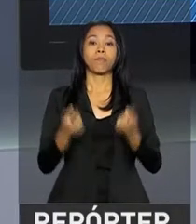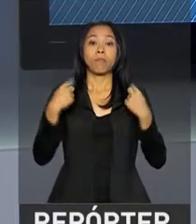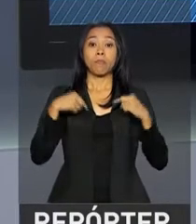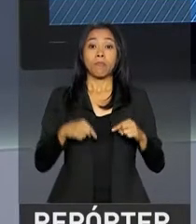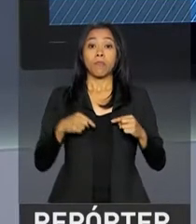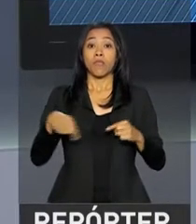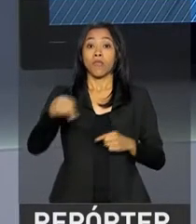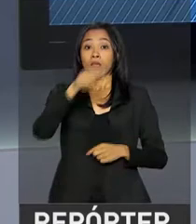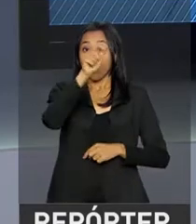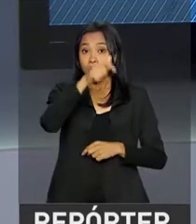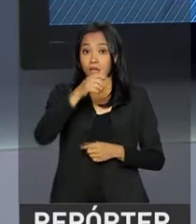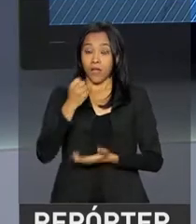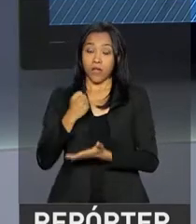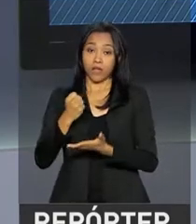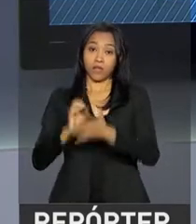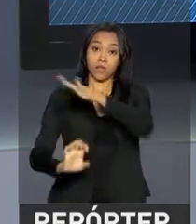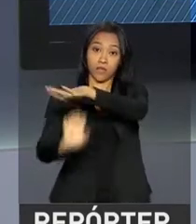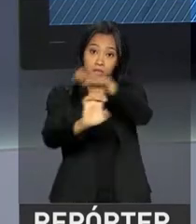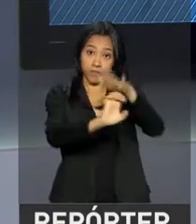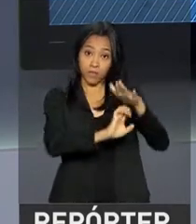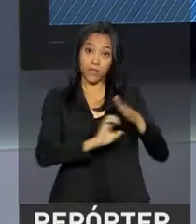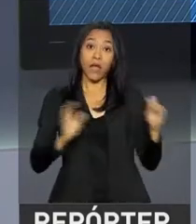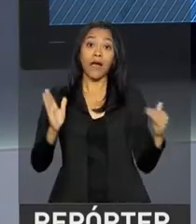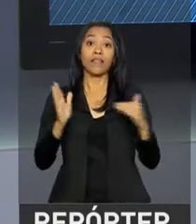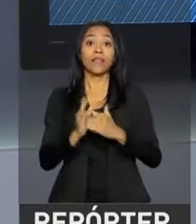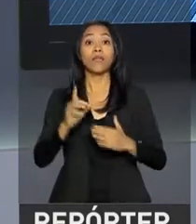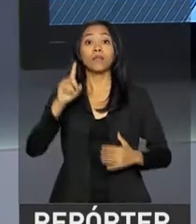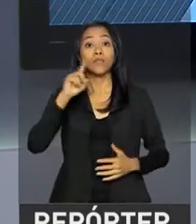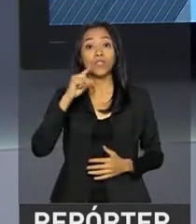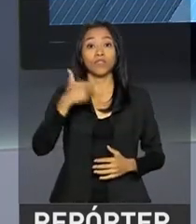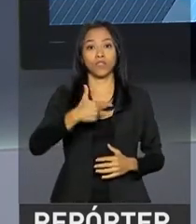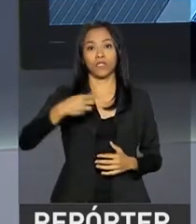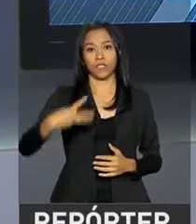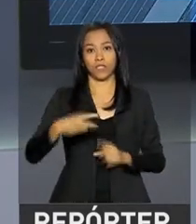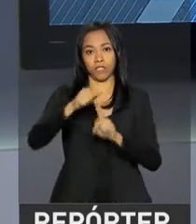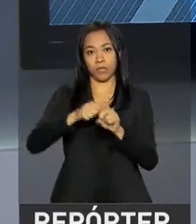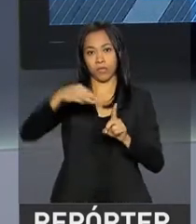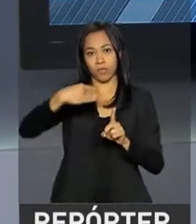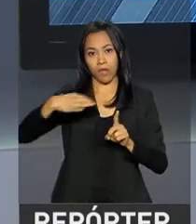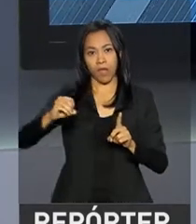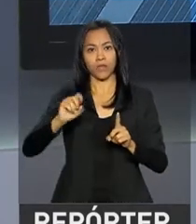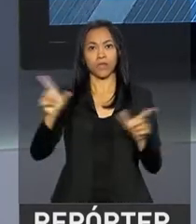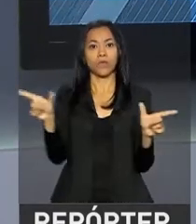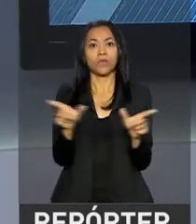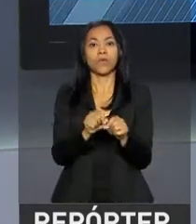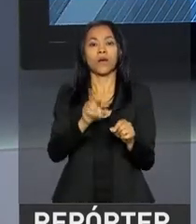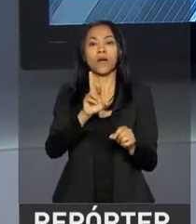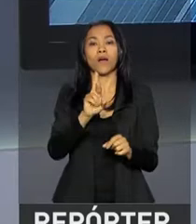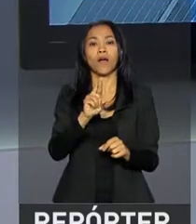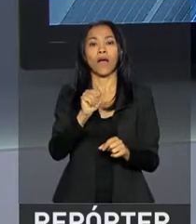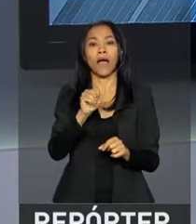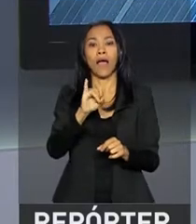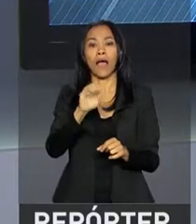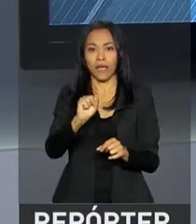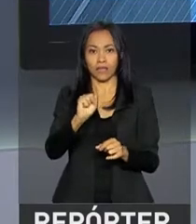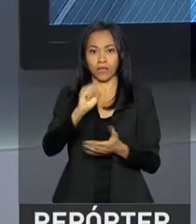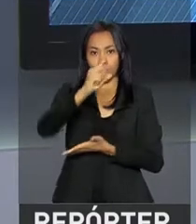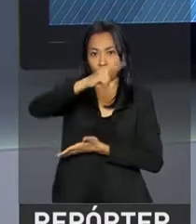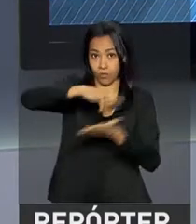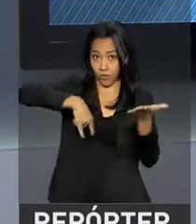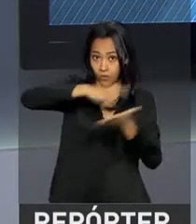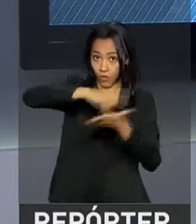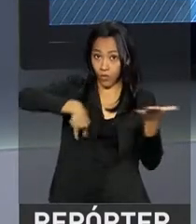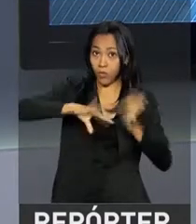Empregadores têm até 23 de março para entregar a RAIS, a Relação Anual de Informações Sociais. Todo preenchimento é feito pela